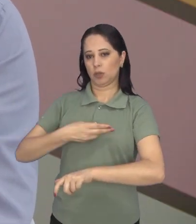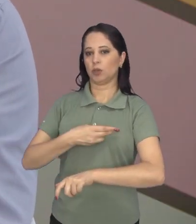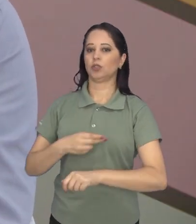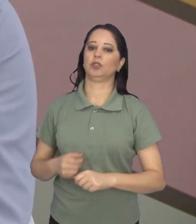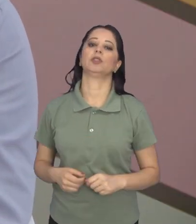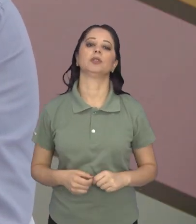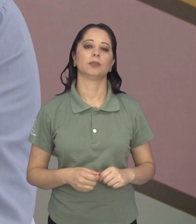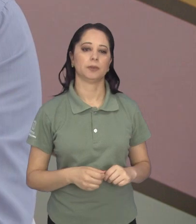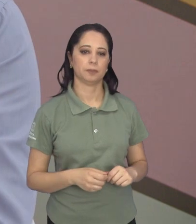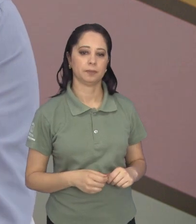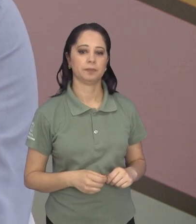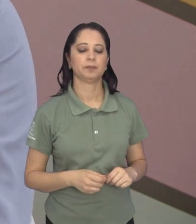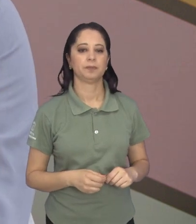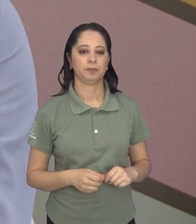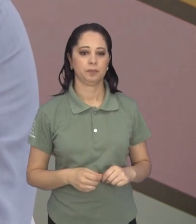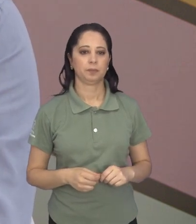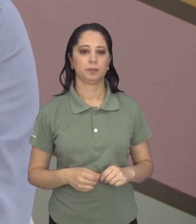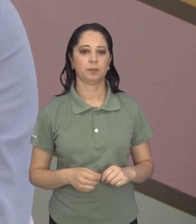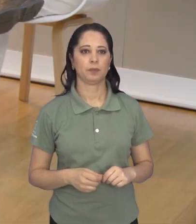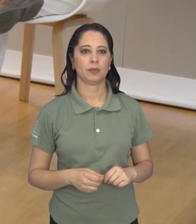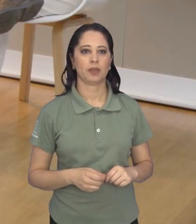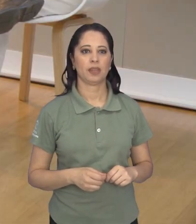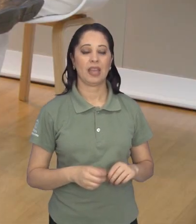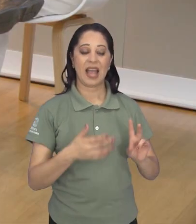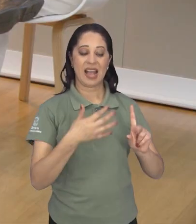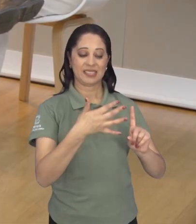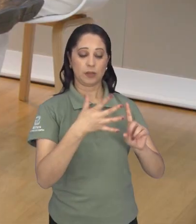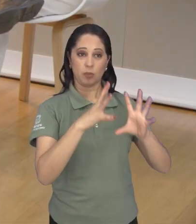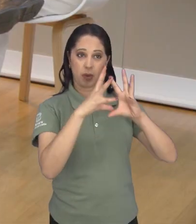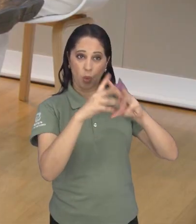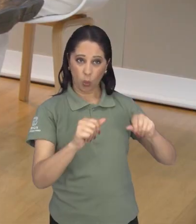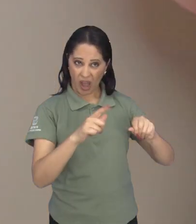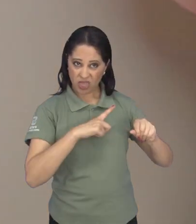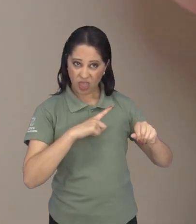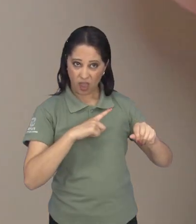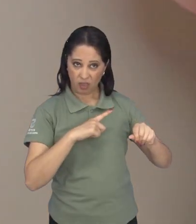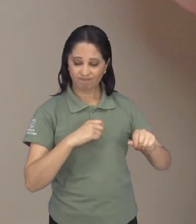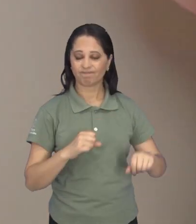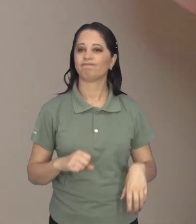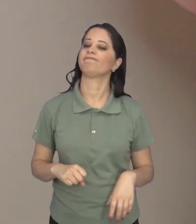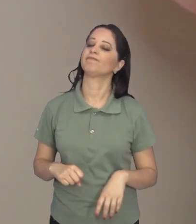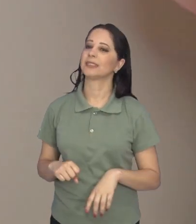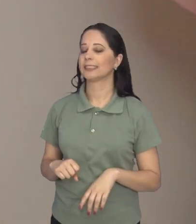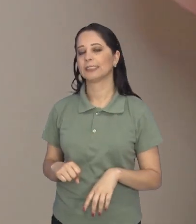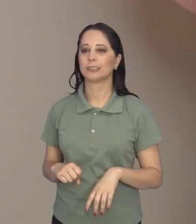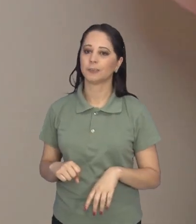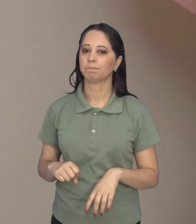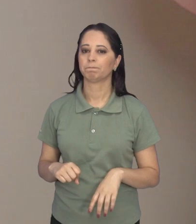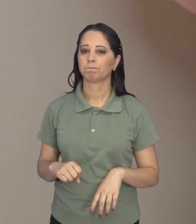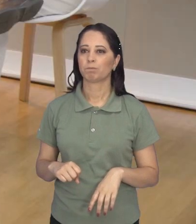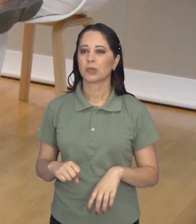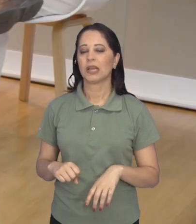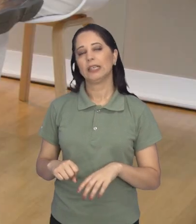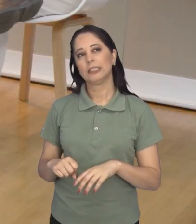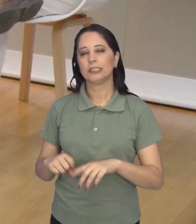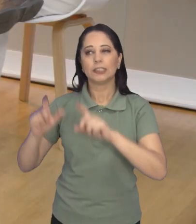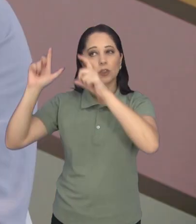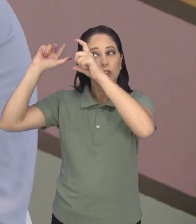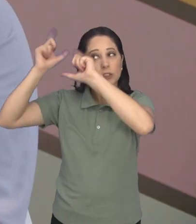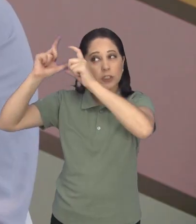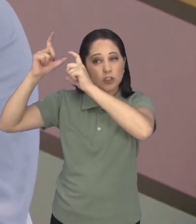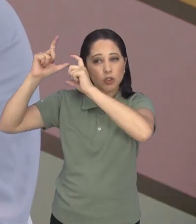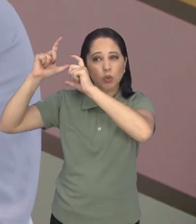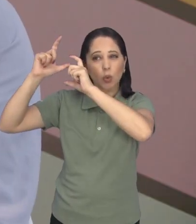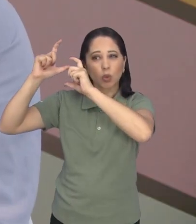ela é restrita. Sim. Não é para todo mundo. Tá certo, doutor. E existe cura para essa síndrome? Por definição, nós não